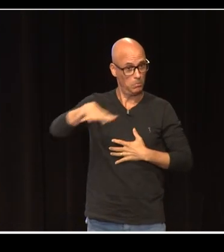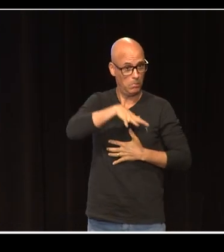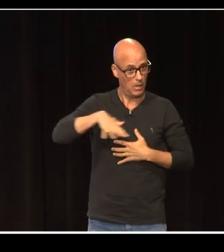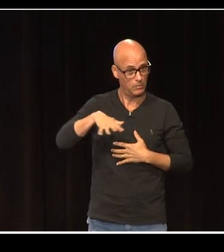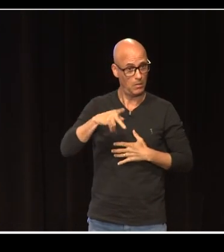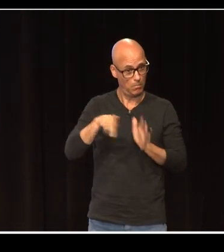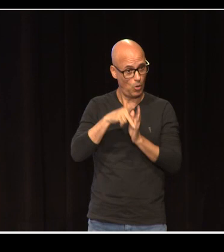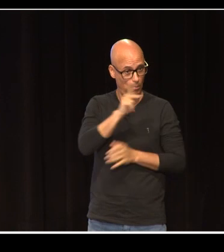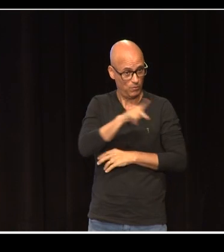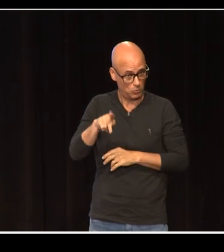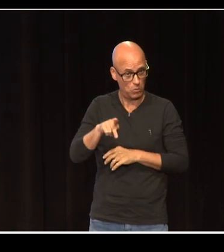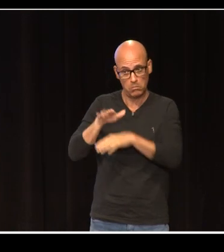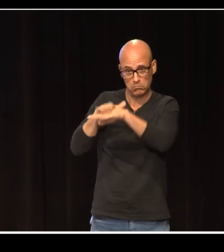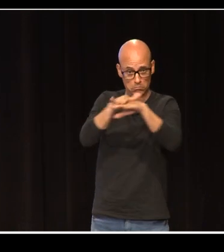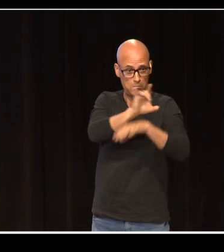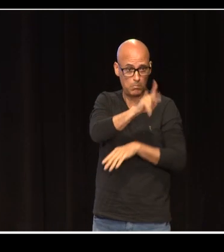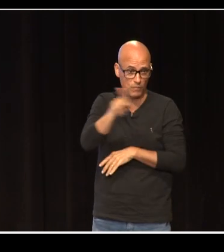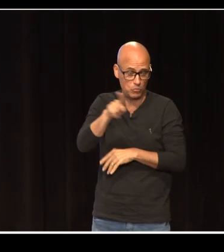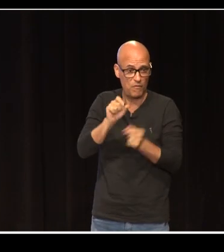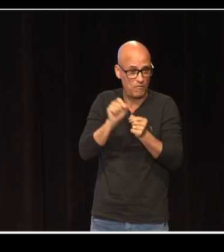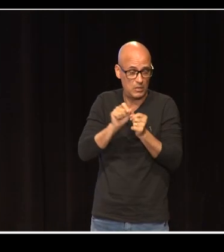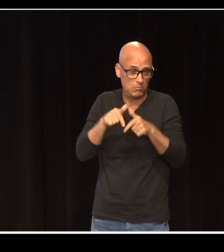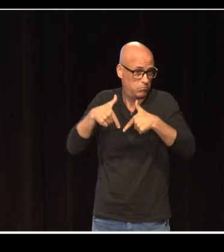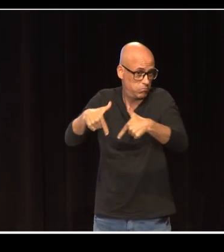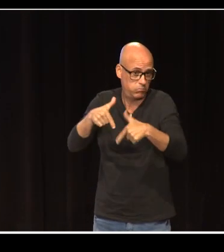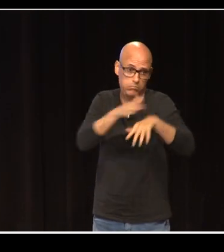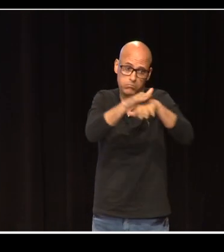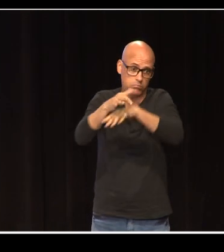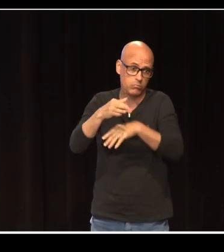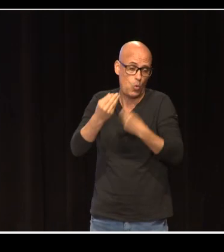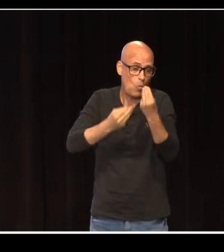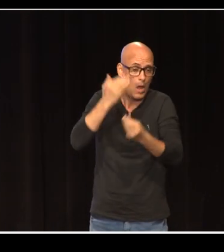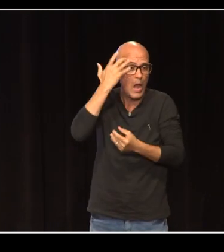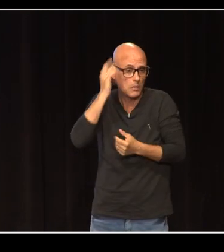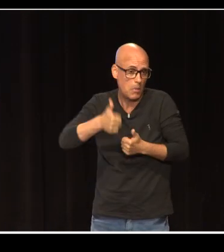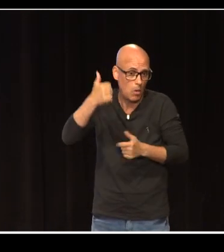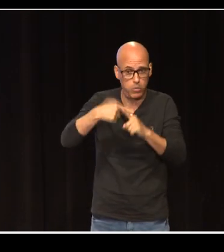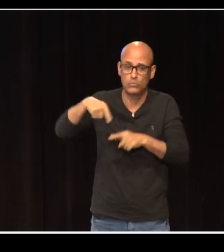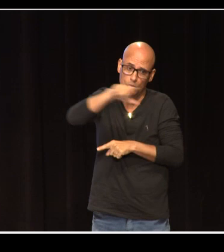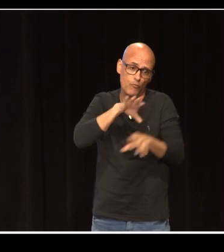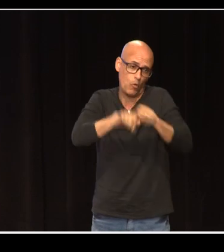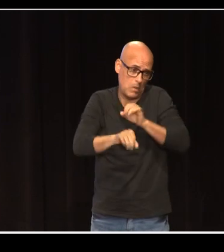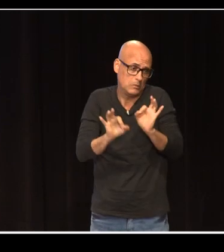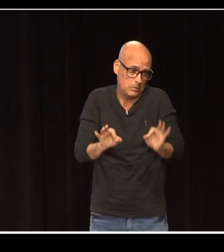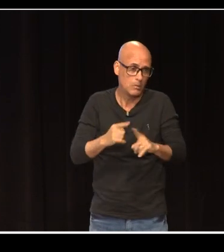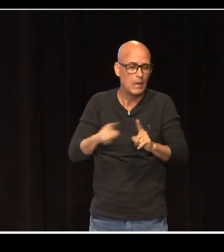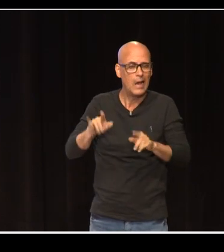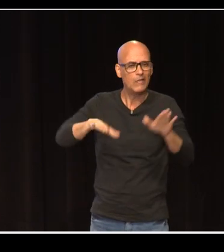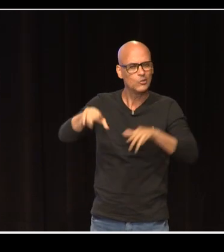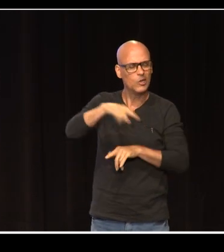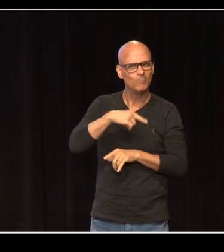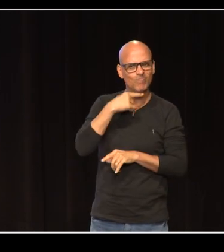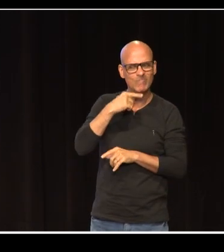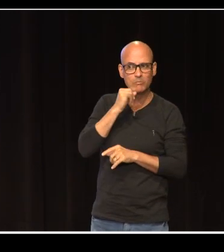professor, e cada um faz dentro da sala de aula da maneira como achar melhor, até porque a gente foi formado para isso, mas a gente ainda fica meio assim, pois